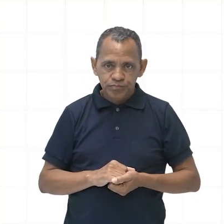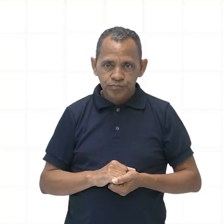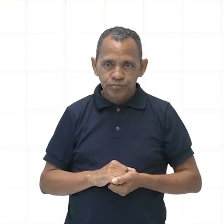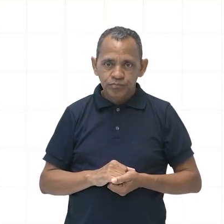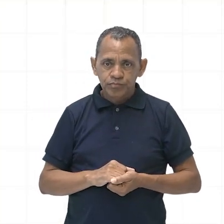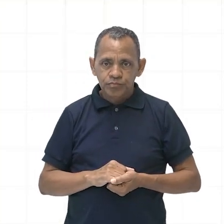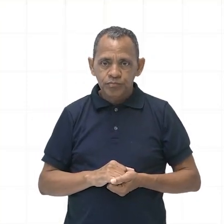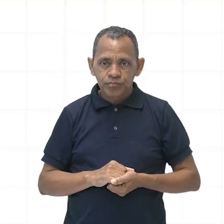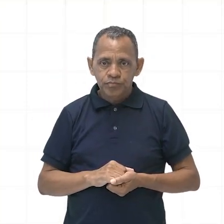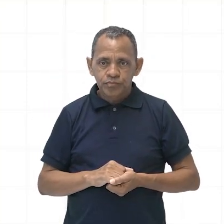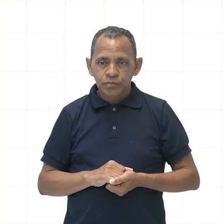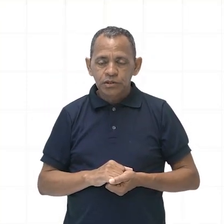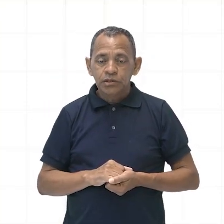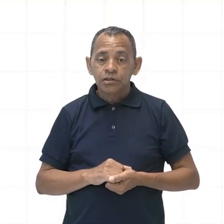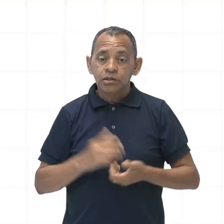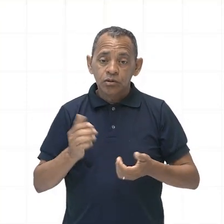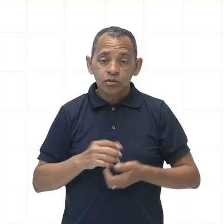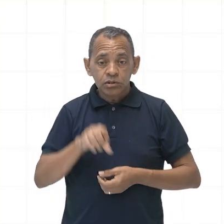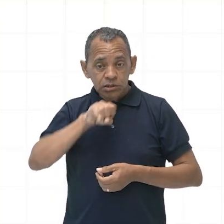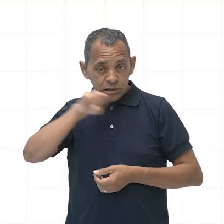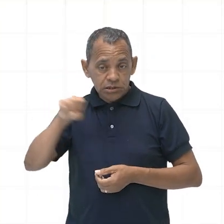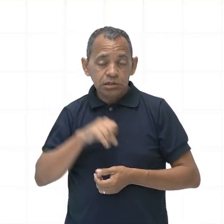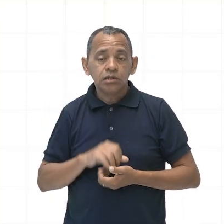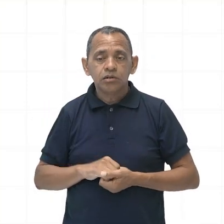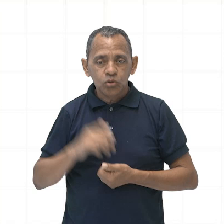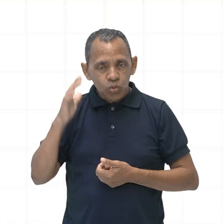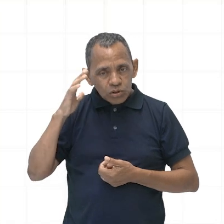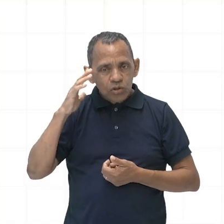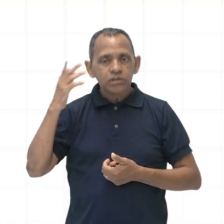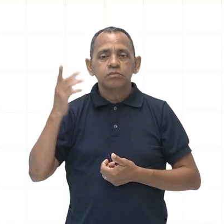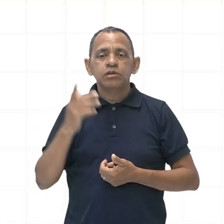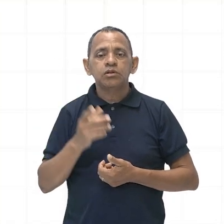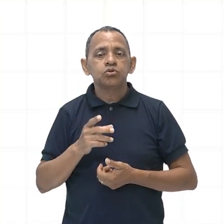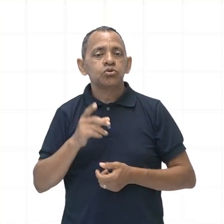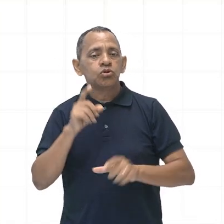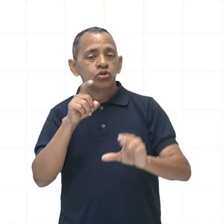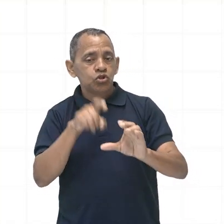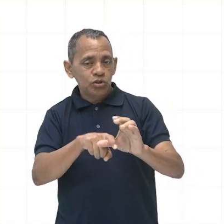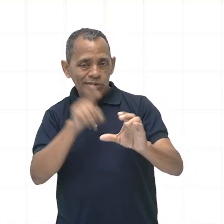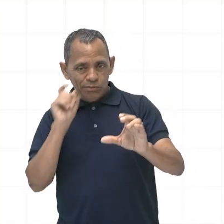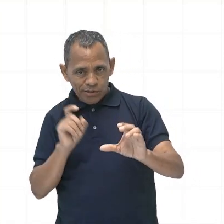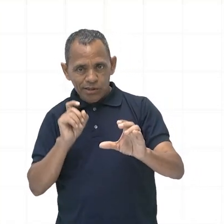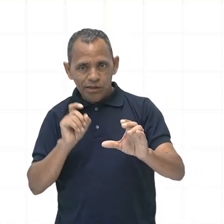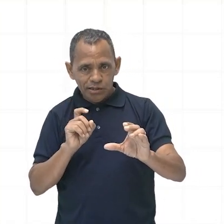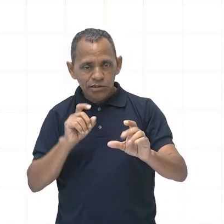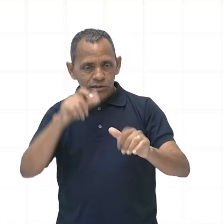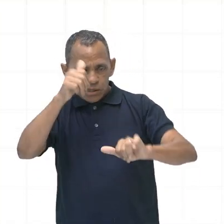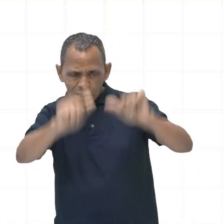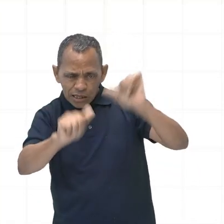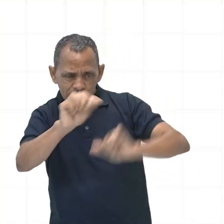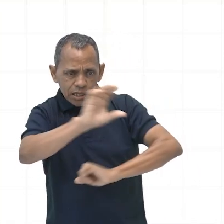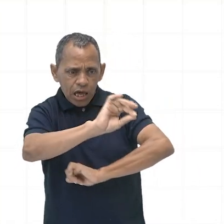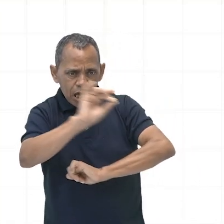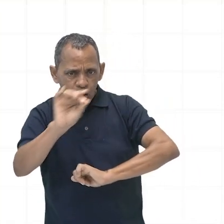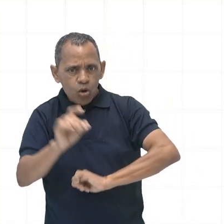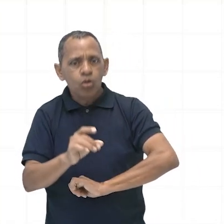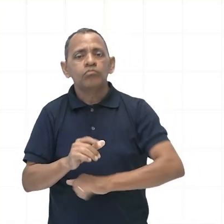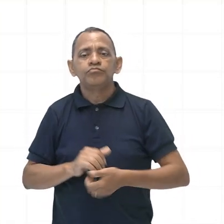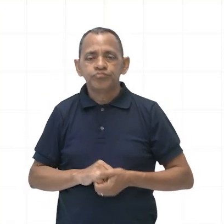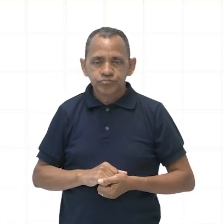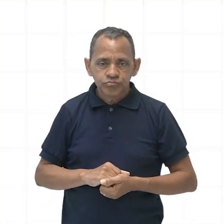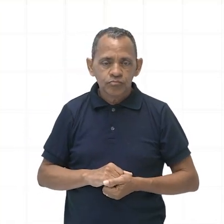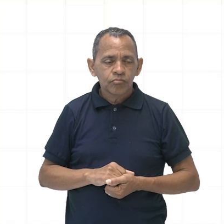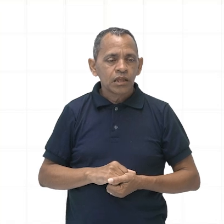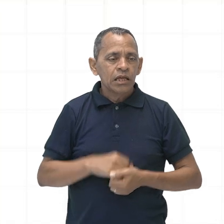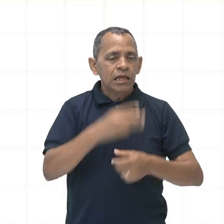Então, como os eventos são independentes, temos que analisar individualmente as chances de sair um número ímpar. É 3